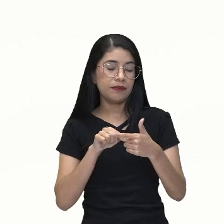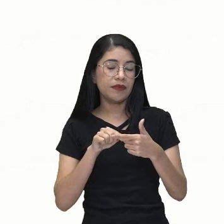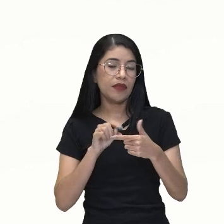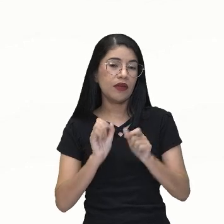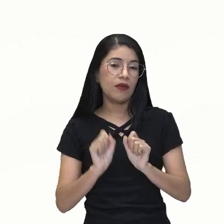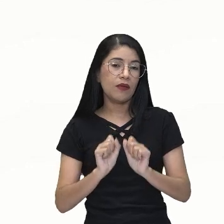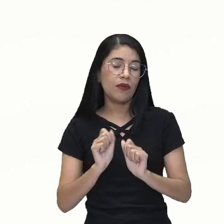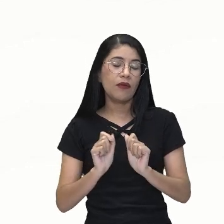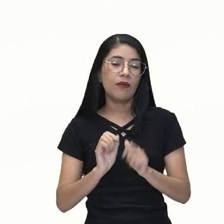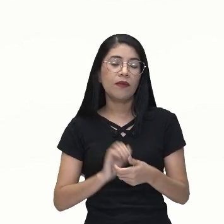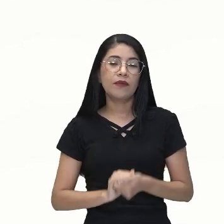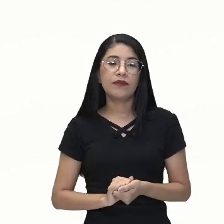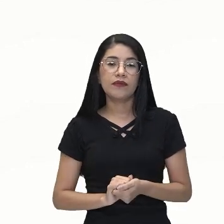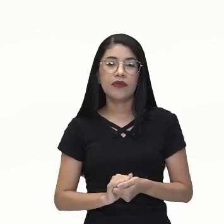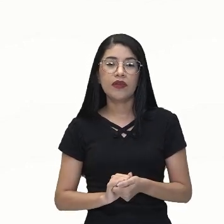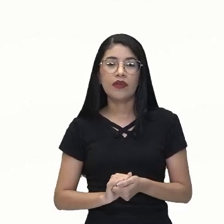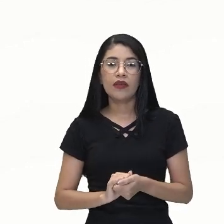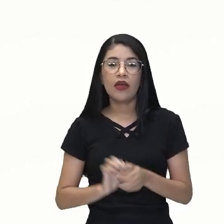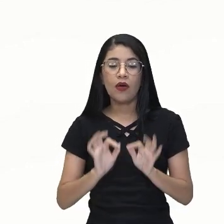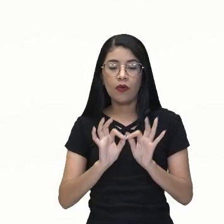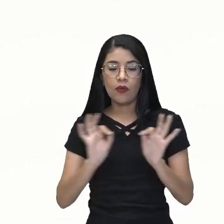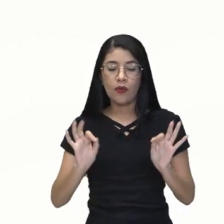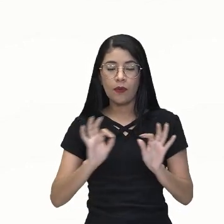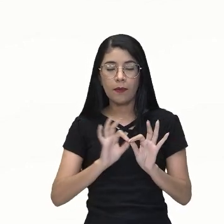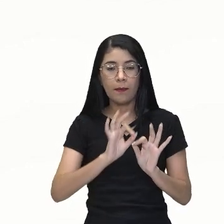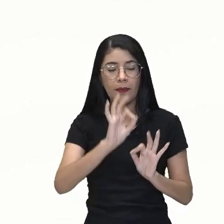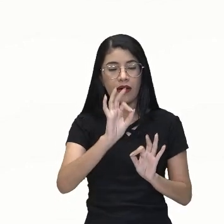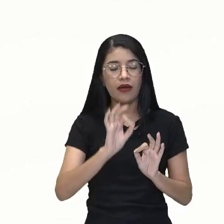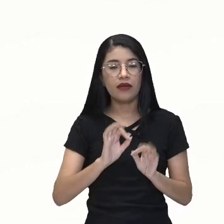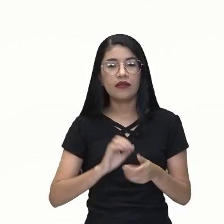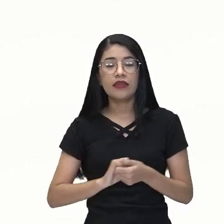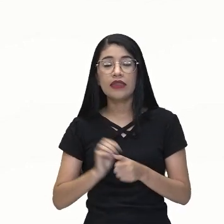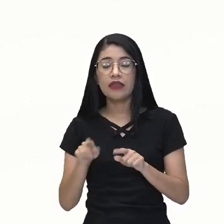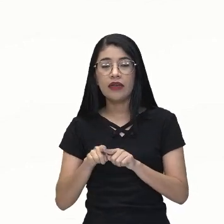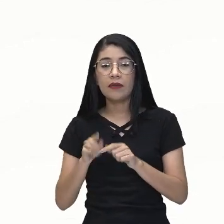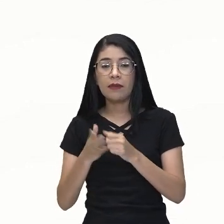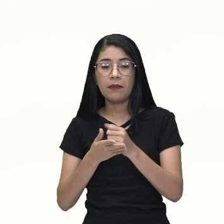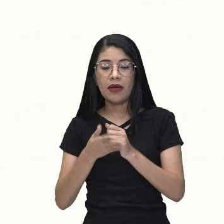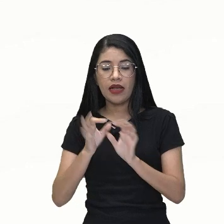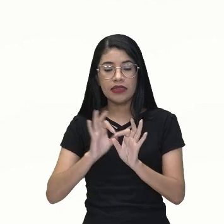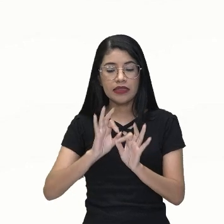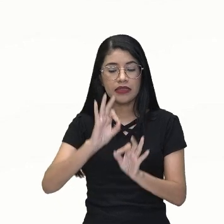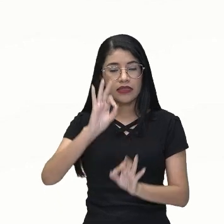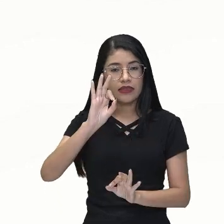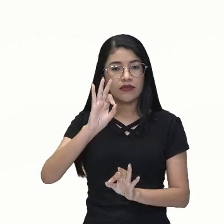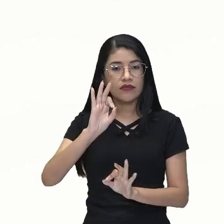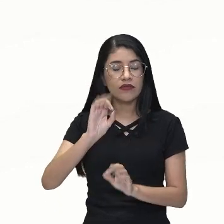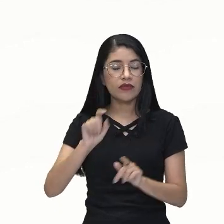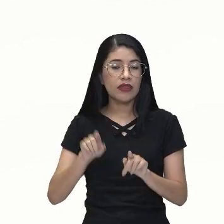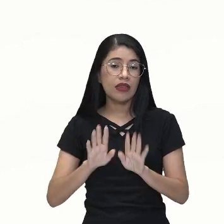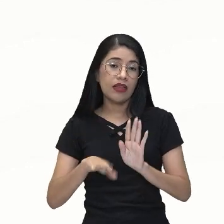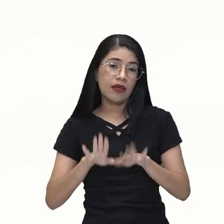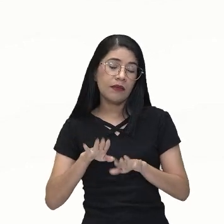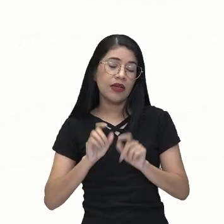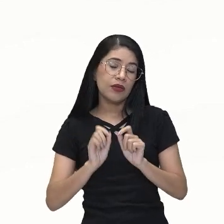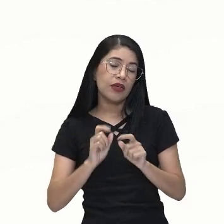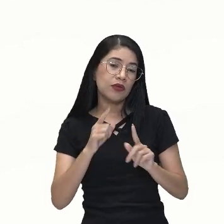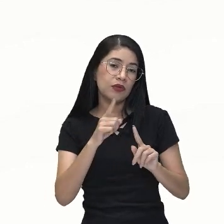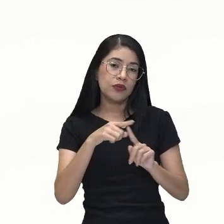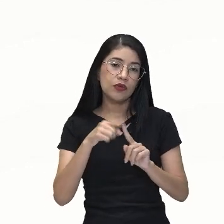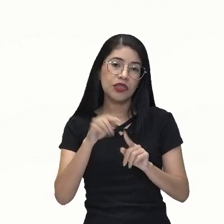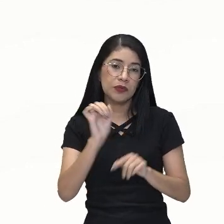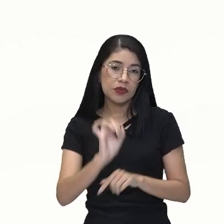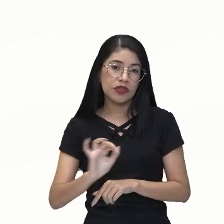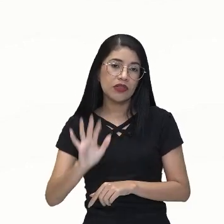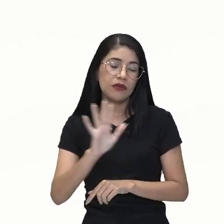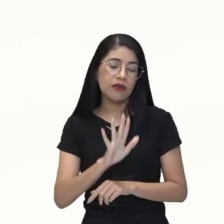de comprimento e de largura ou ainda de base e de altura, tá? Dependerá muito do tipo de figura